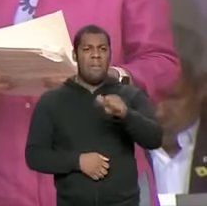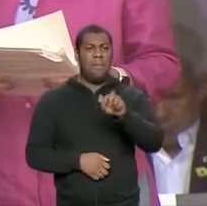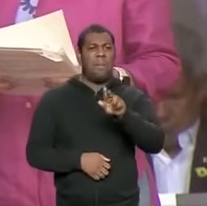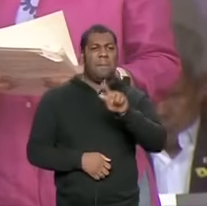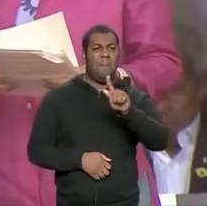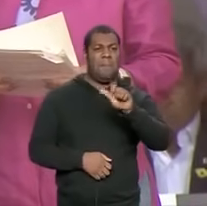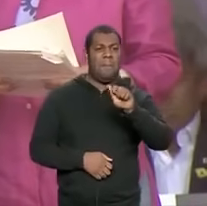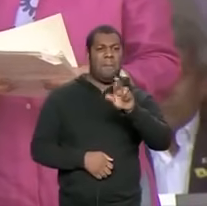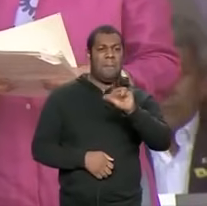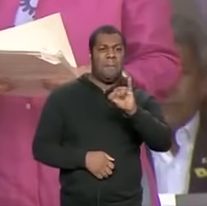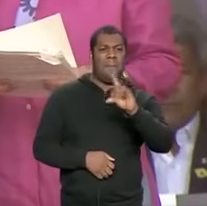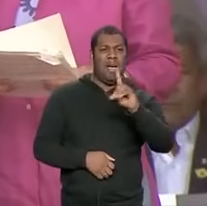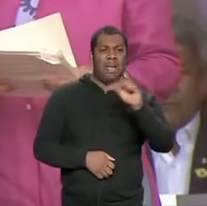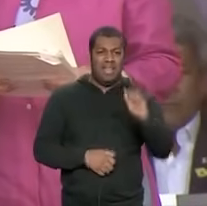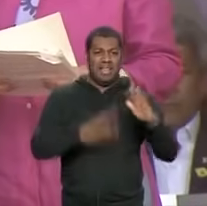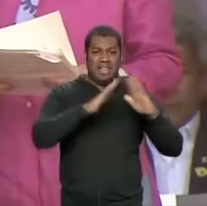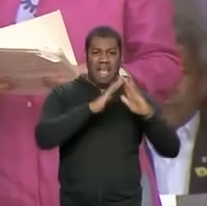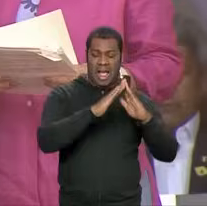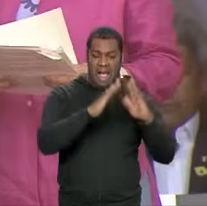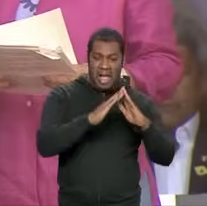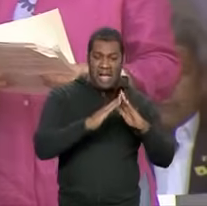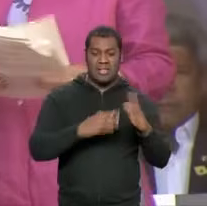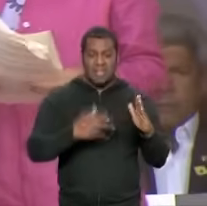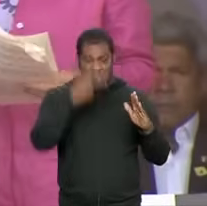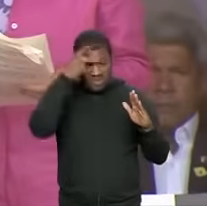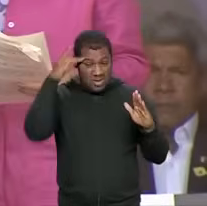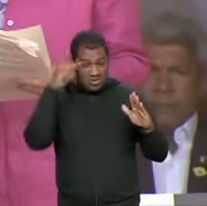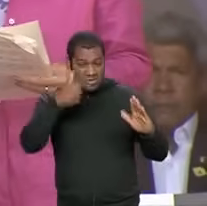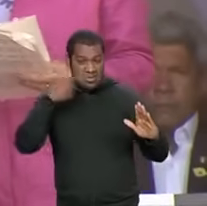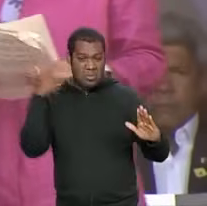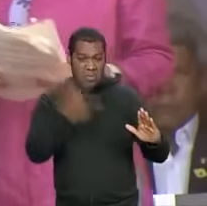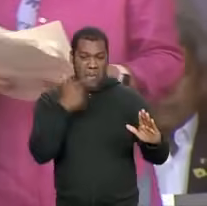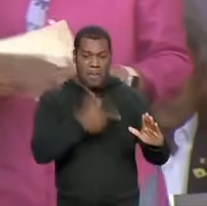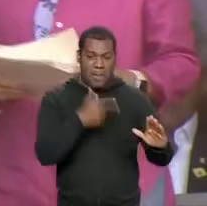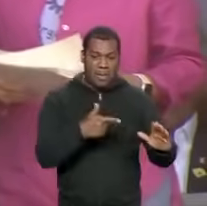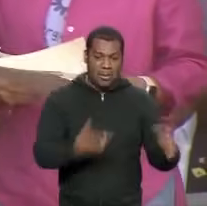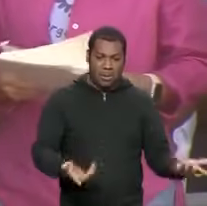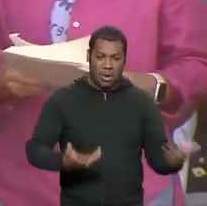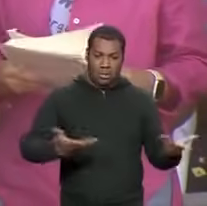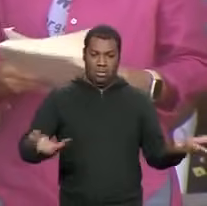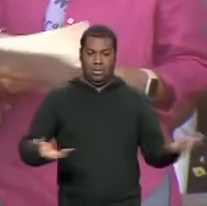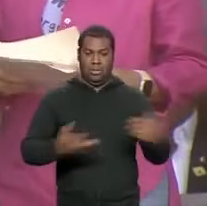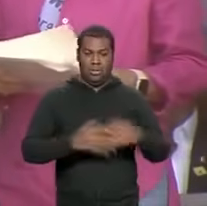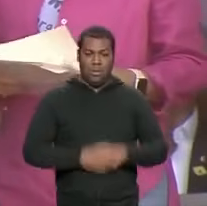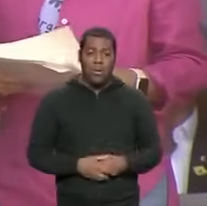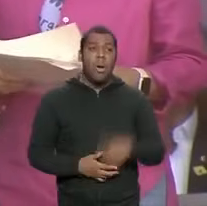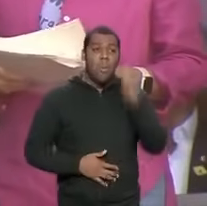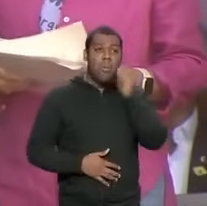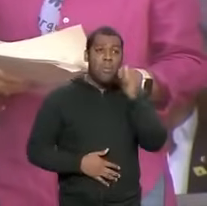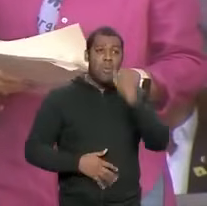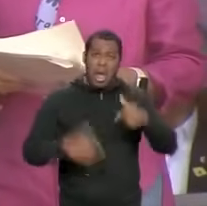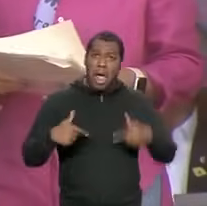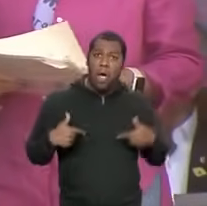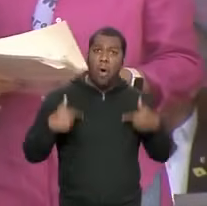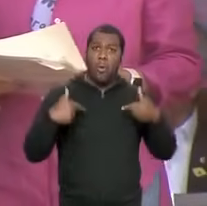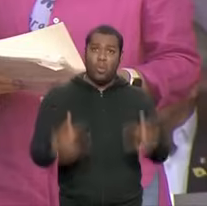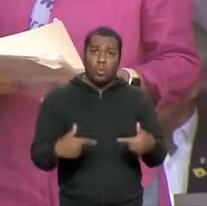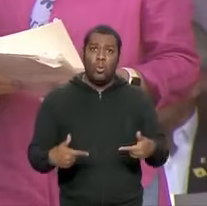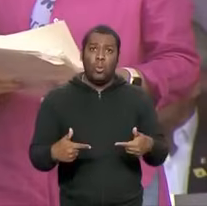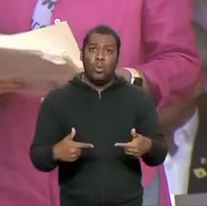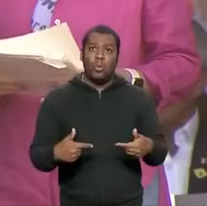aquilo na porta da tua casa por defender o básico que todo trabalhador e toda trabalhadora deveriam ter